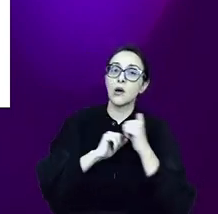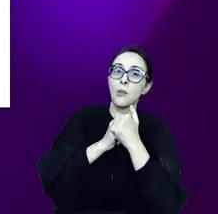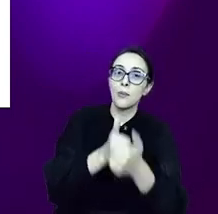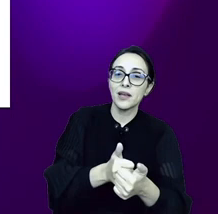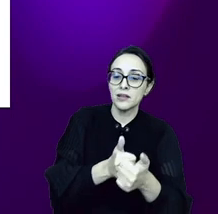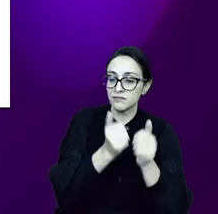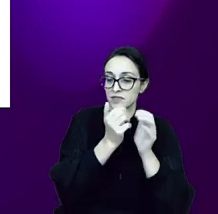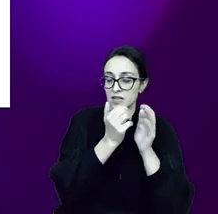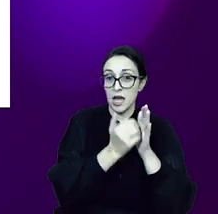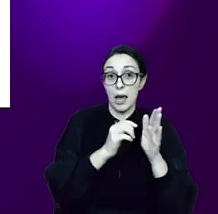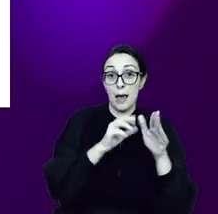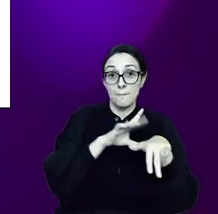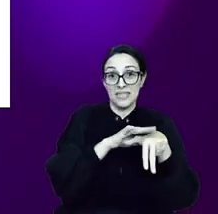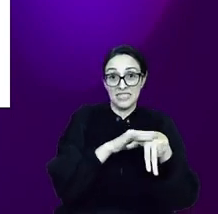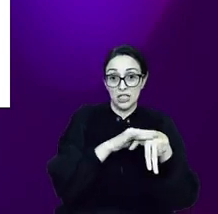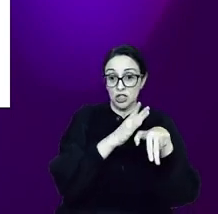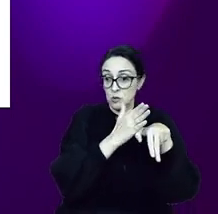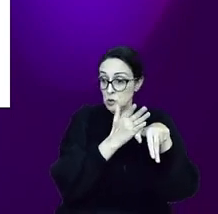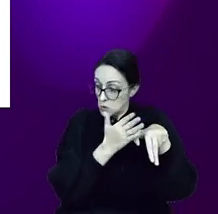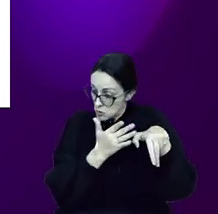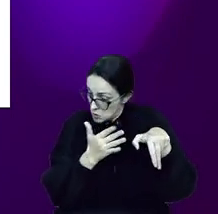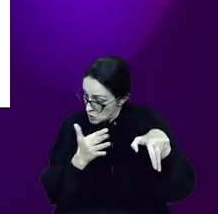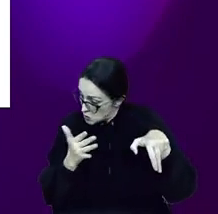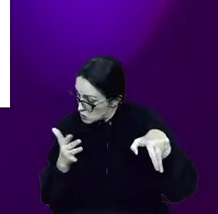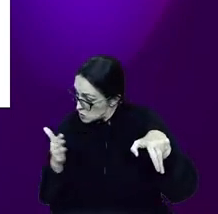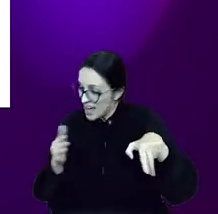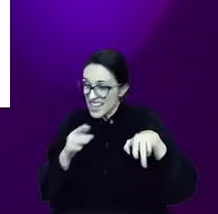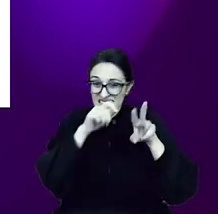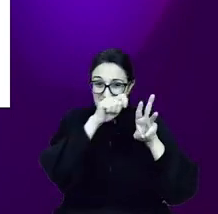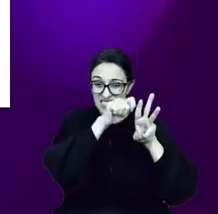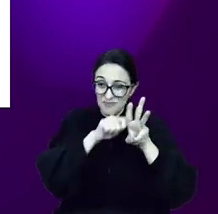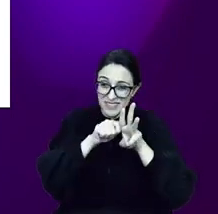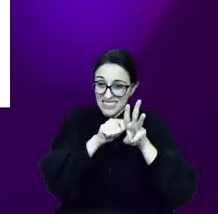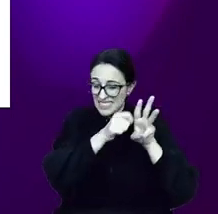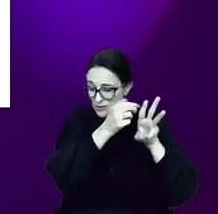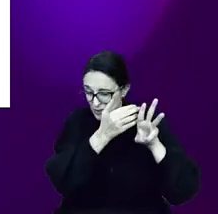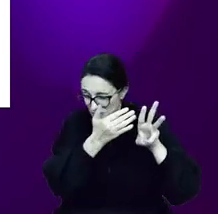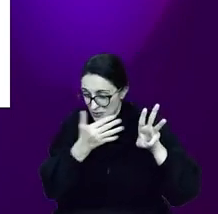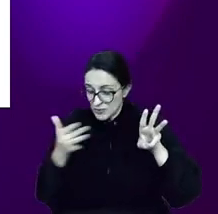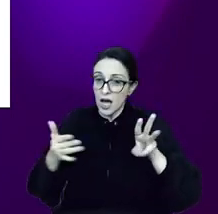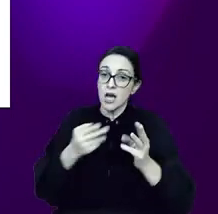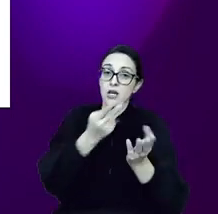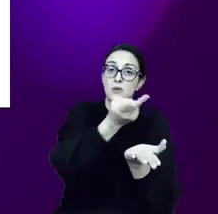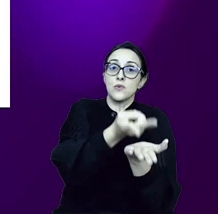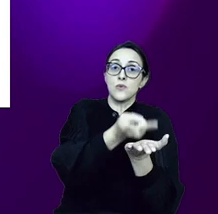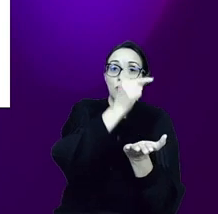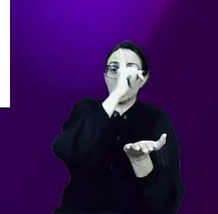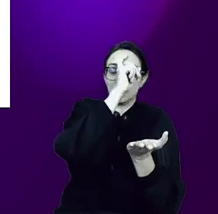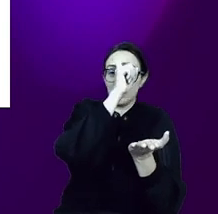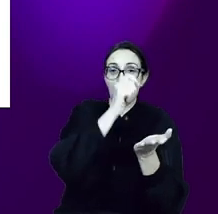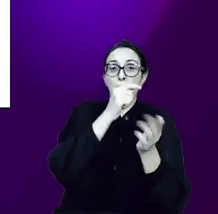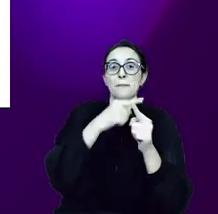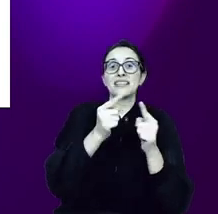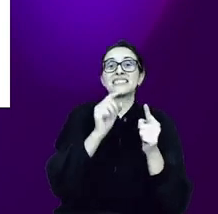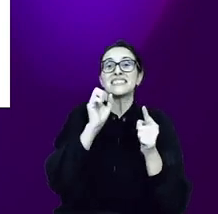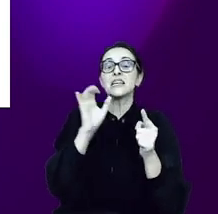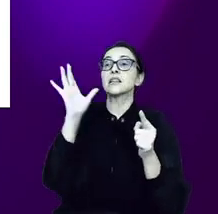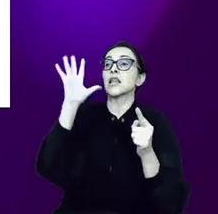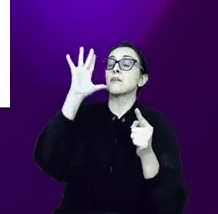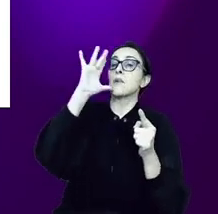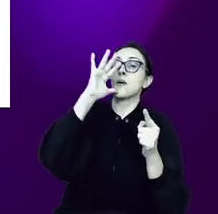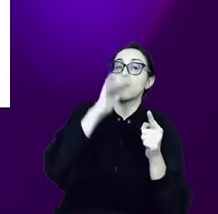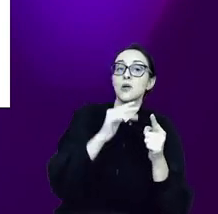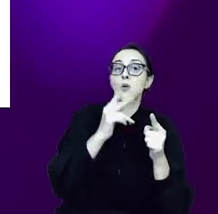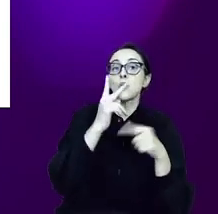desfecho dos pacientes em até 3 meses, durante a internação hospitalar, isso é muito mais fácil, mas um follow-up tardio de 1 ano,